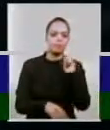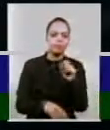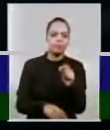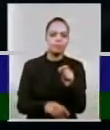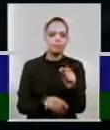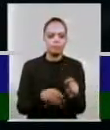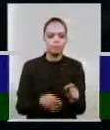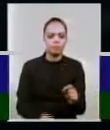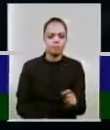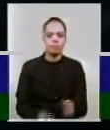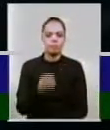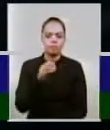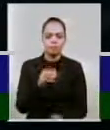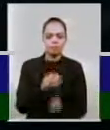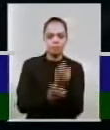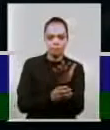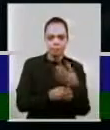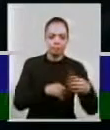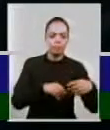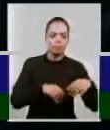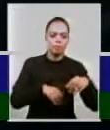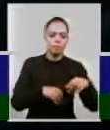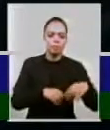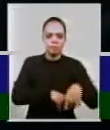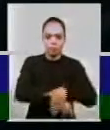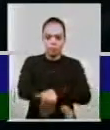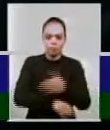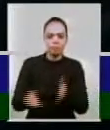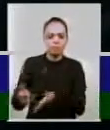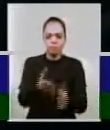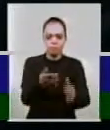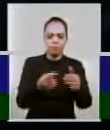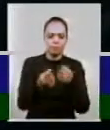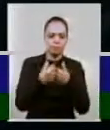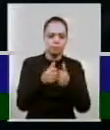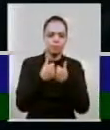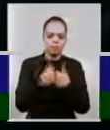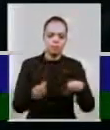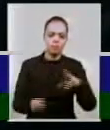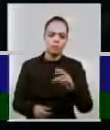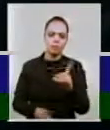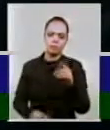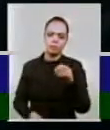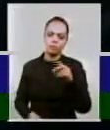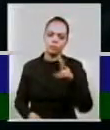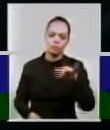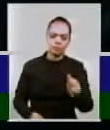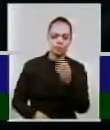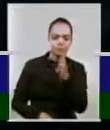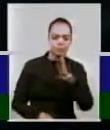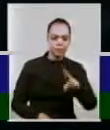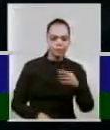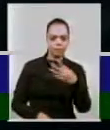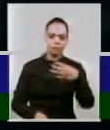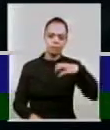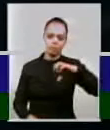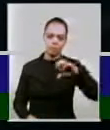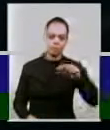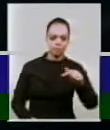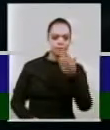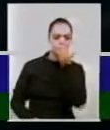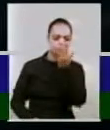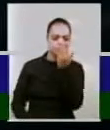a implantação de linha de ônibus na rodovia Anel Viário, BR-497, quilômetro,